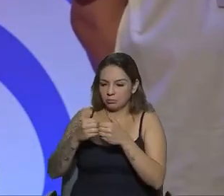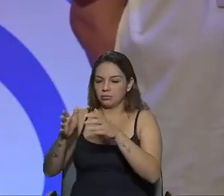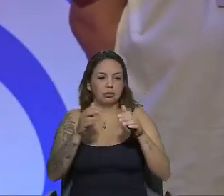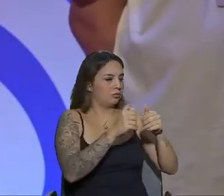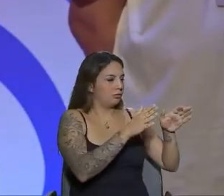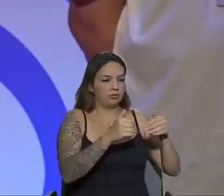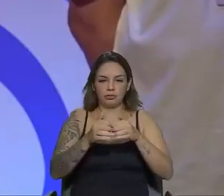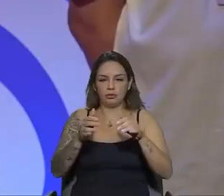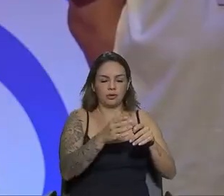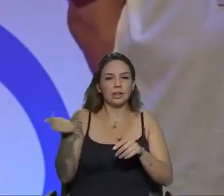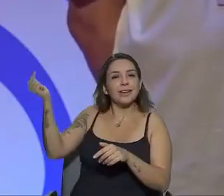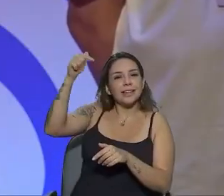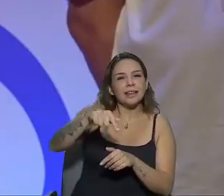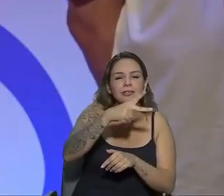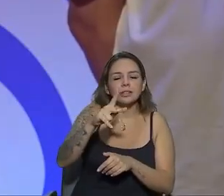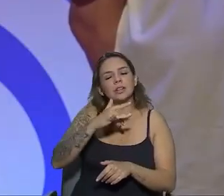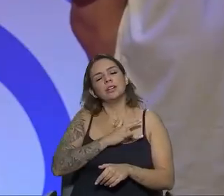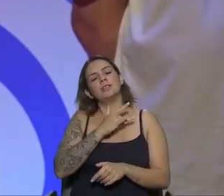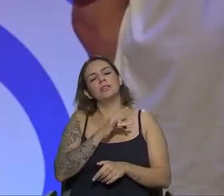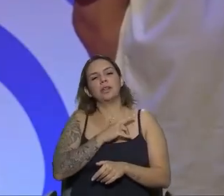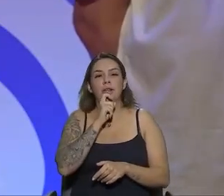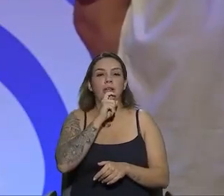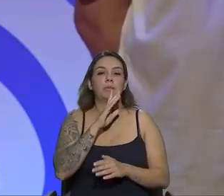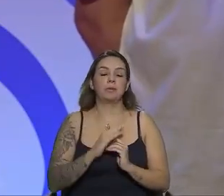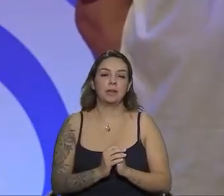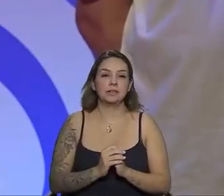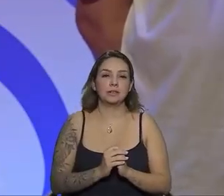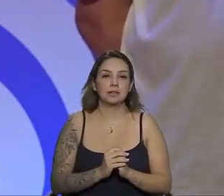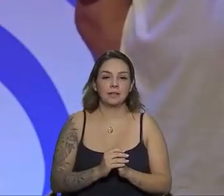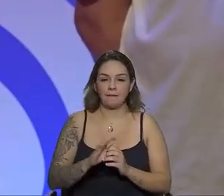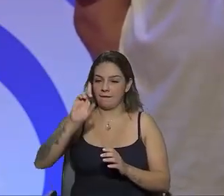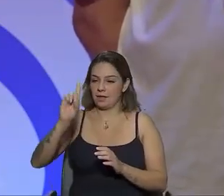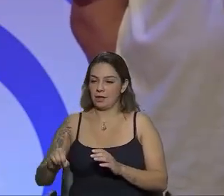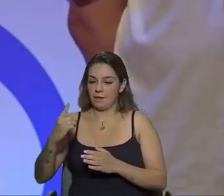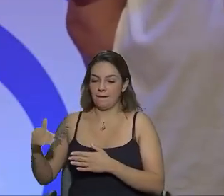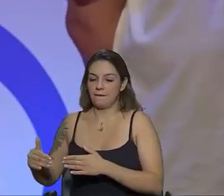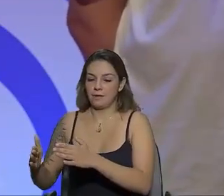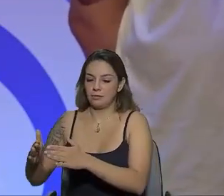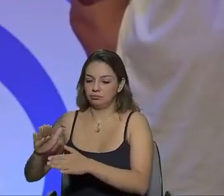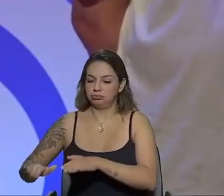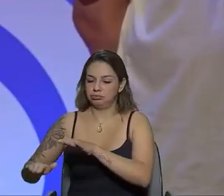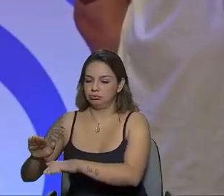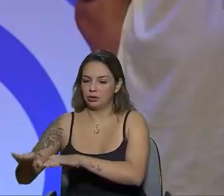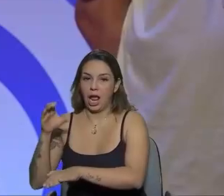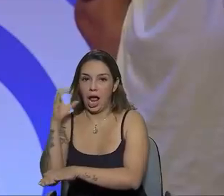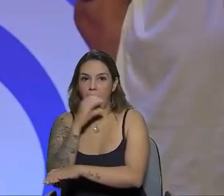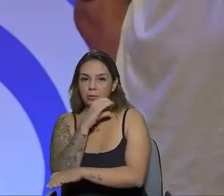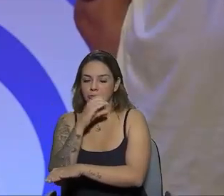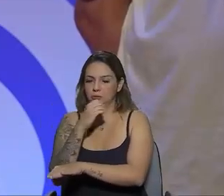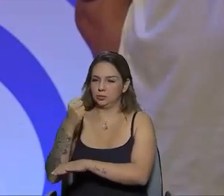abriram, trazendo seus lamentos e promessas. À direita, um caminho asfaltado e veloz